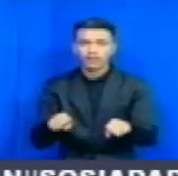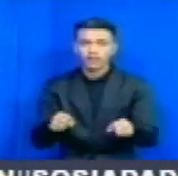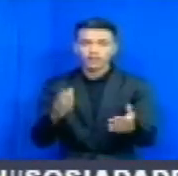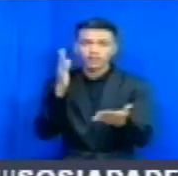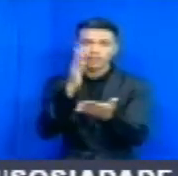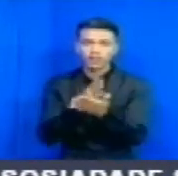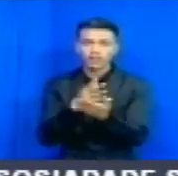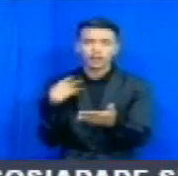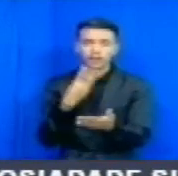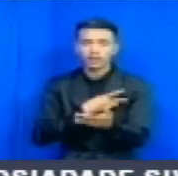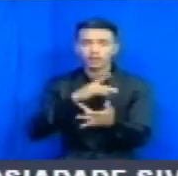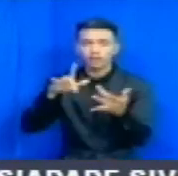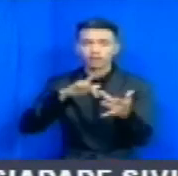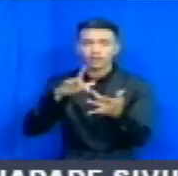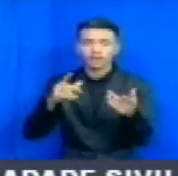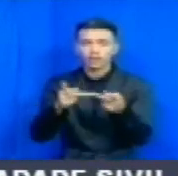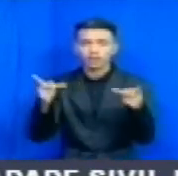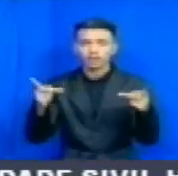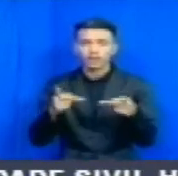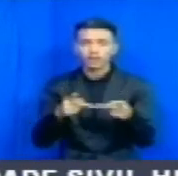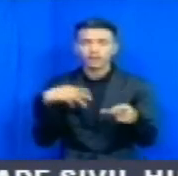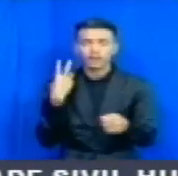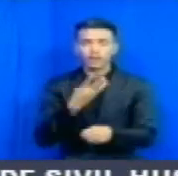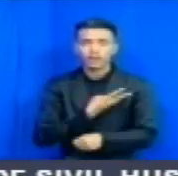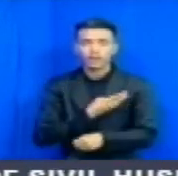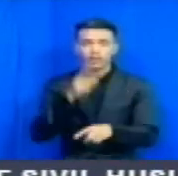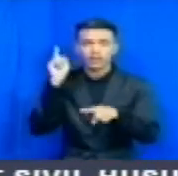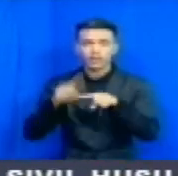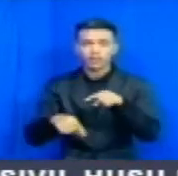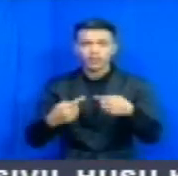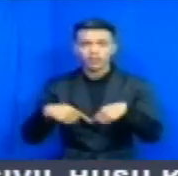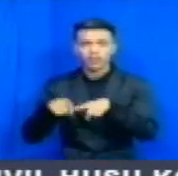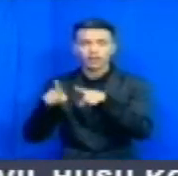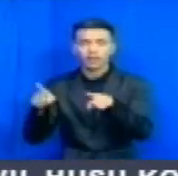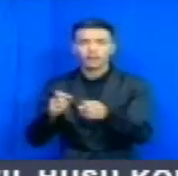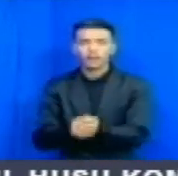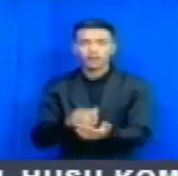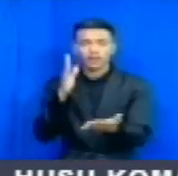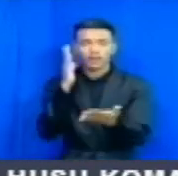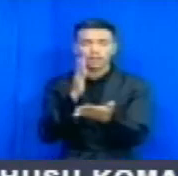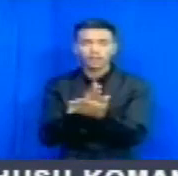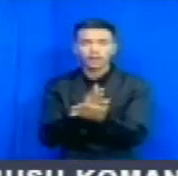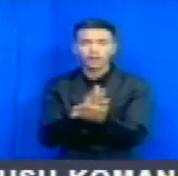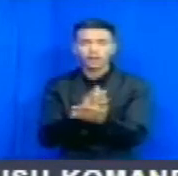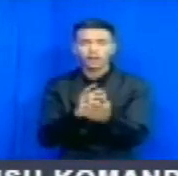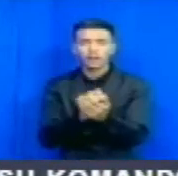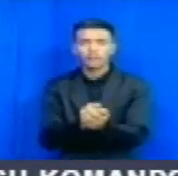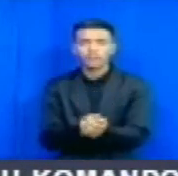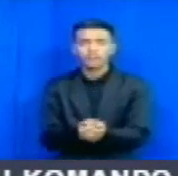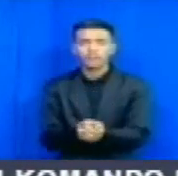para itania viaturas, no fatin memang ita la bele liu ordinune evita